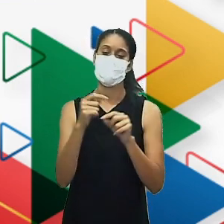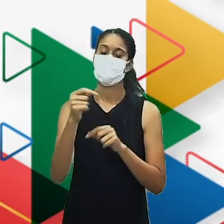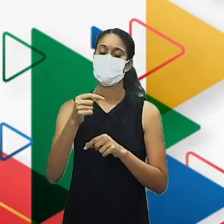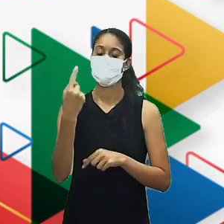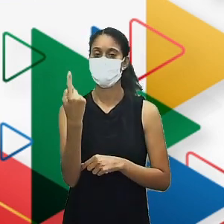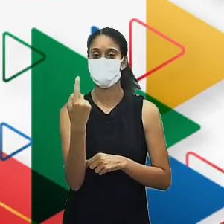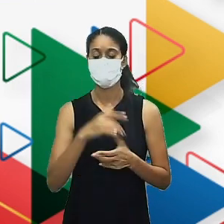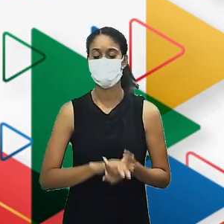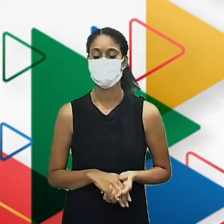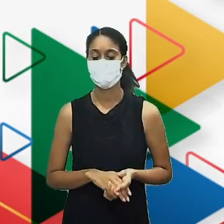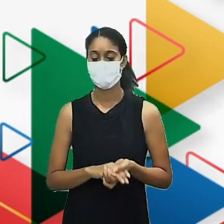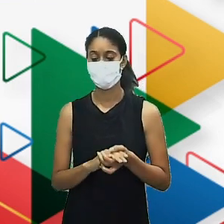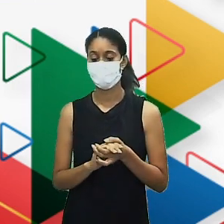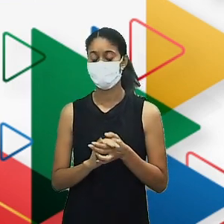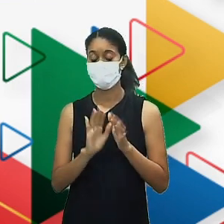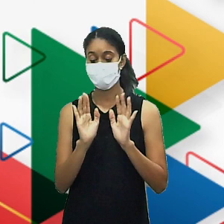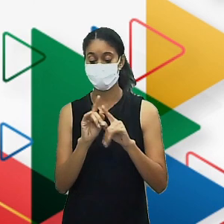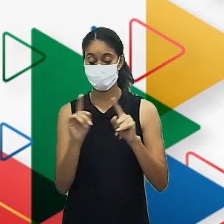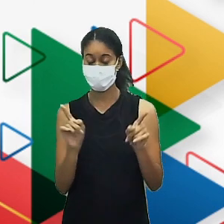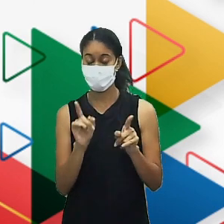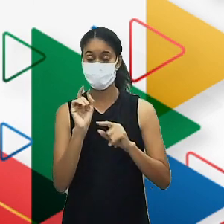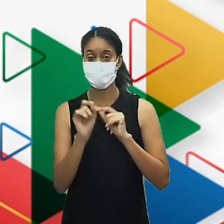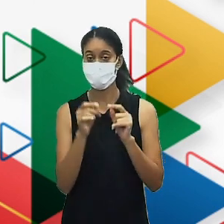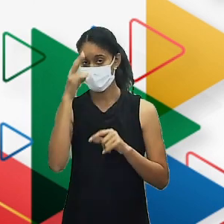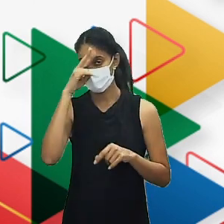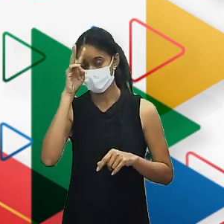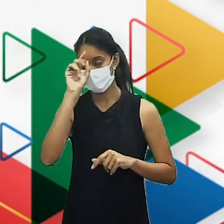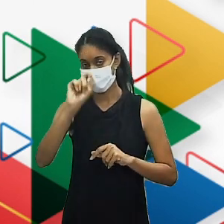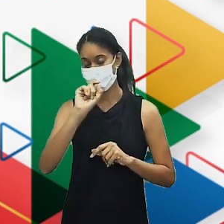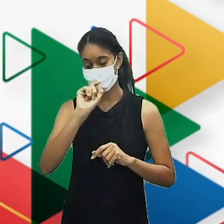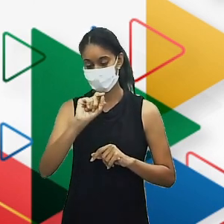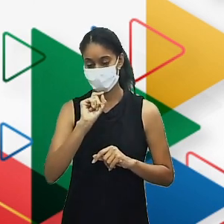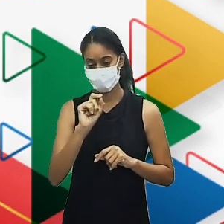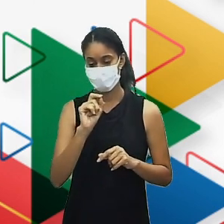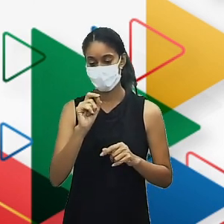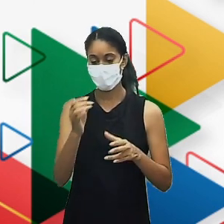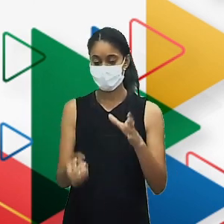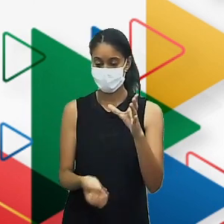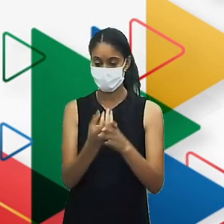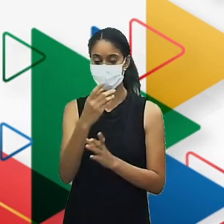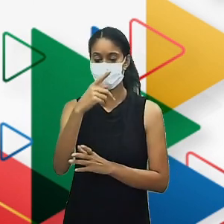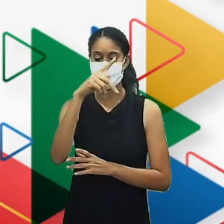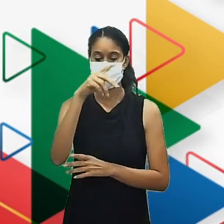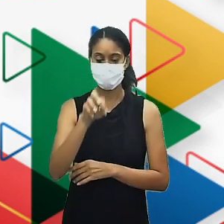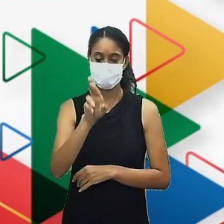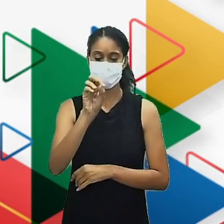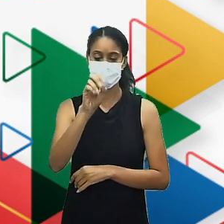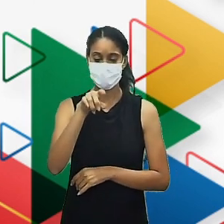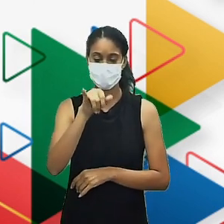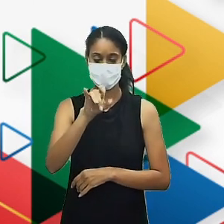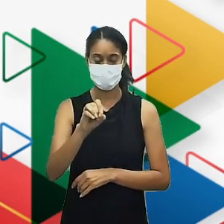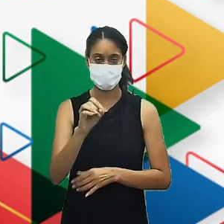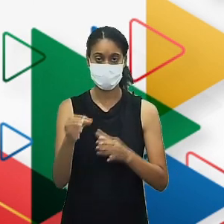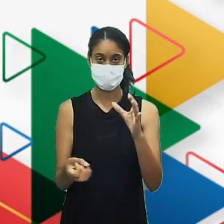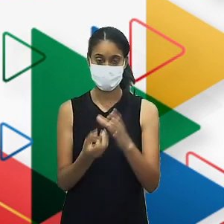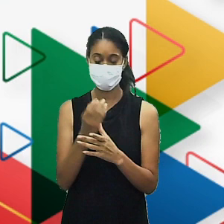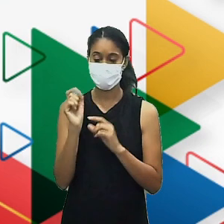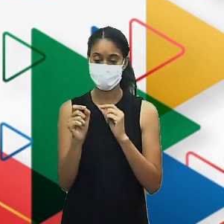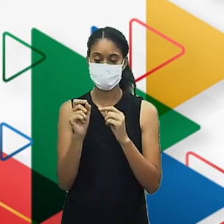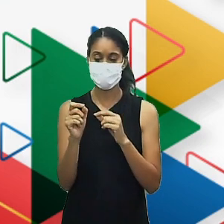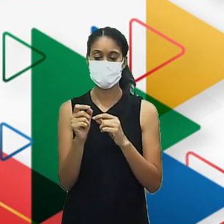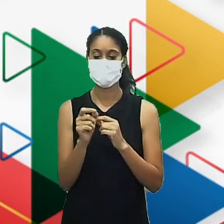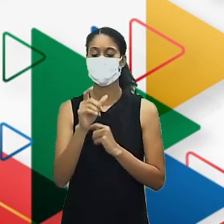-1. Mas o detalhe disso aí não interessa. Lembra que quando formar peróxido, o importante aqui, ó, formou peróxido,